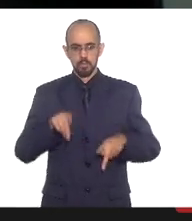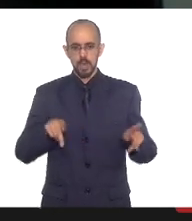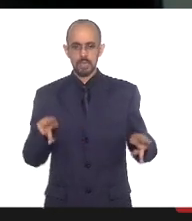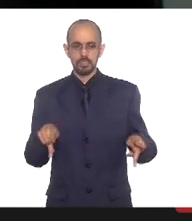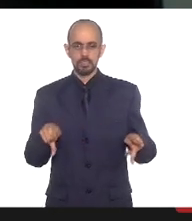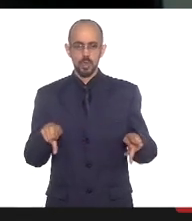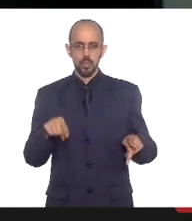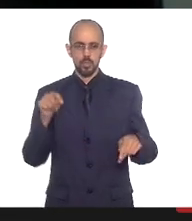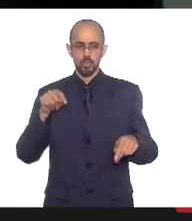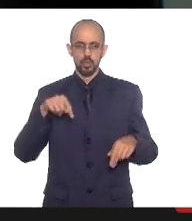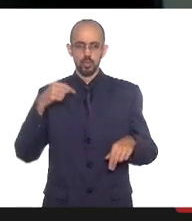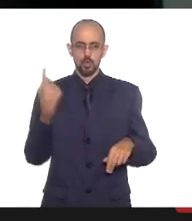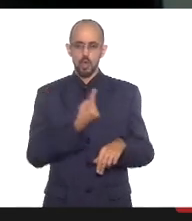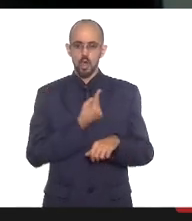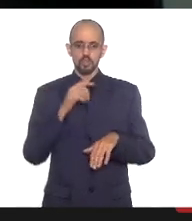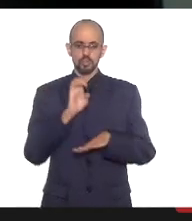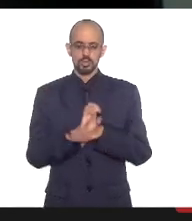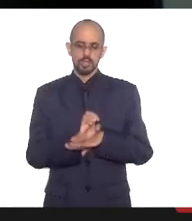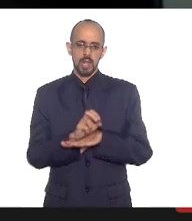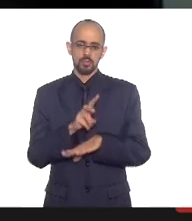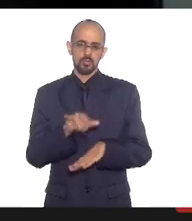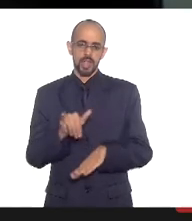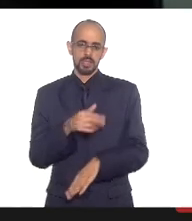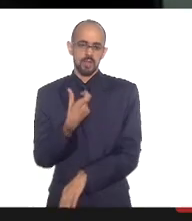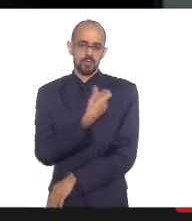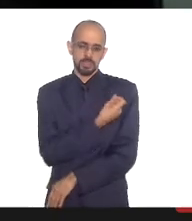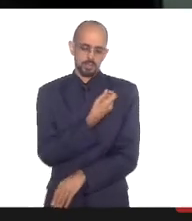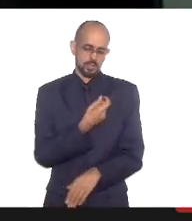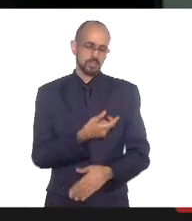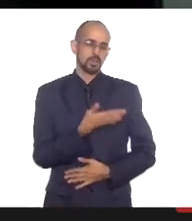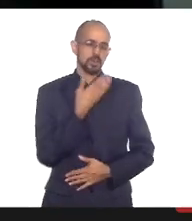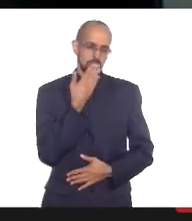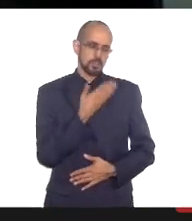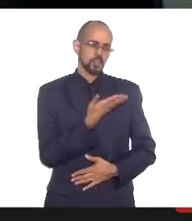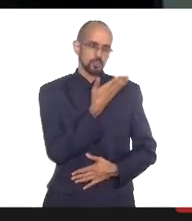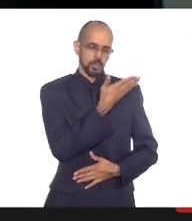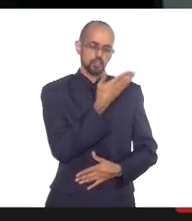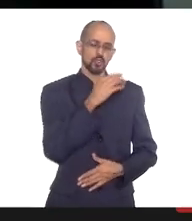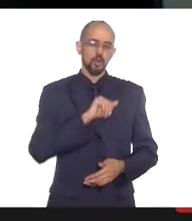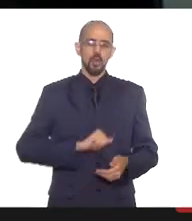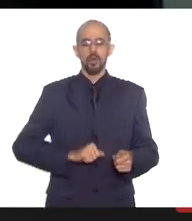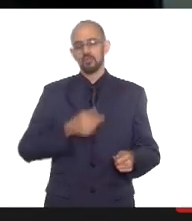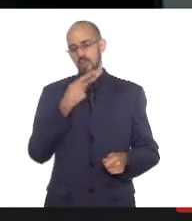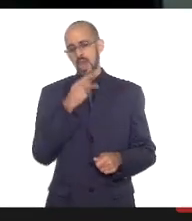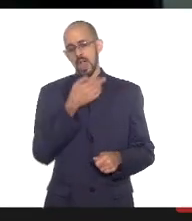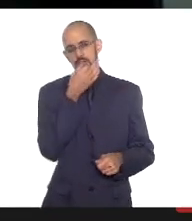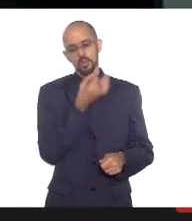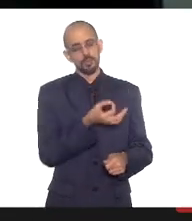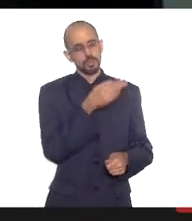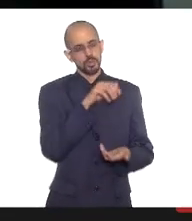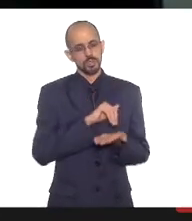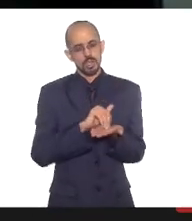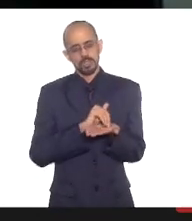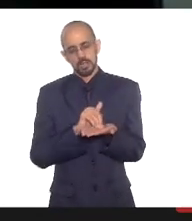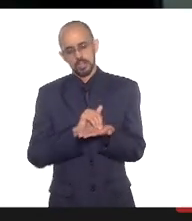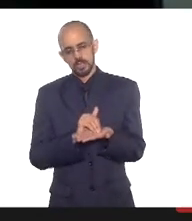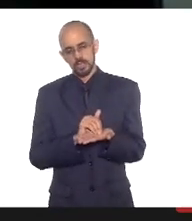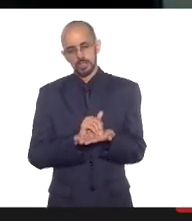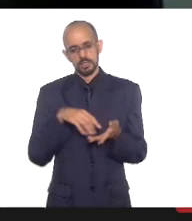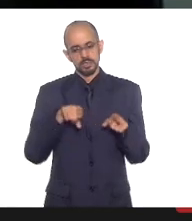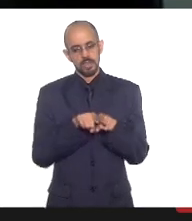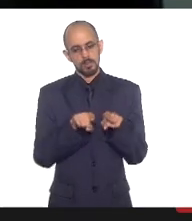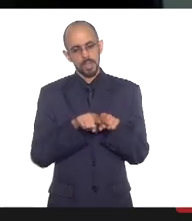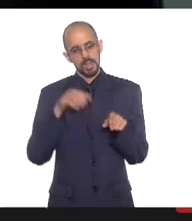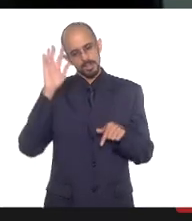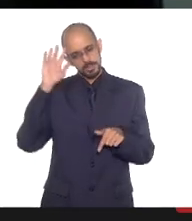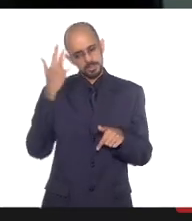estar imunizado e pediu o Senhor que faça as considerações da secretaria no que se refere a essa decisão das